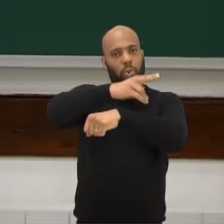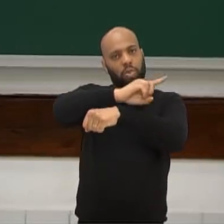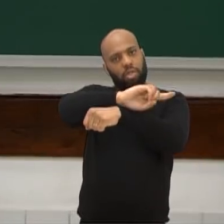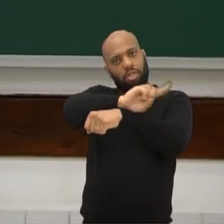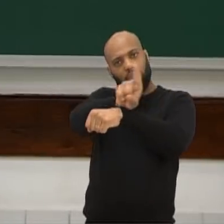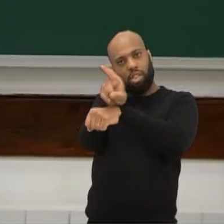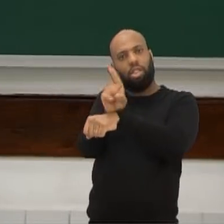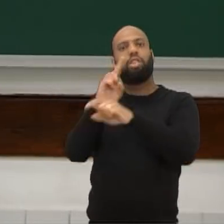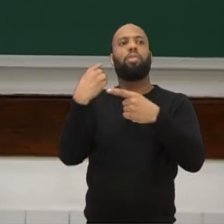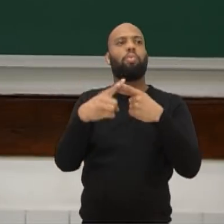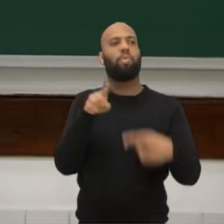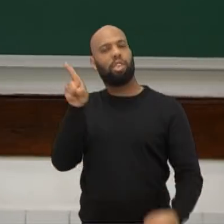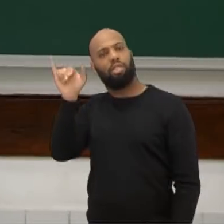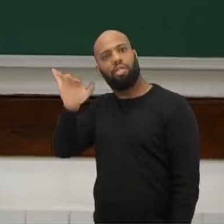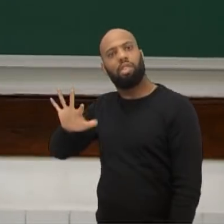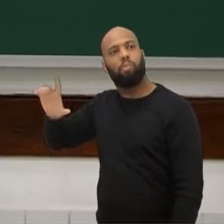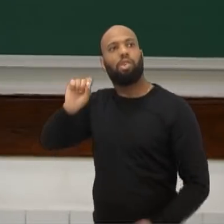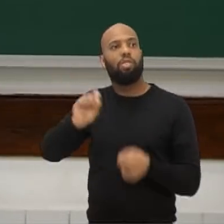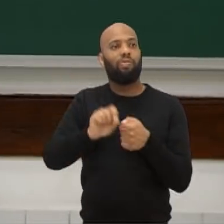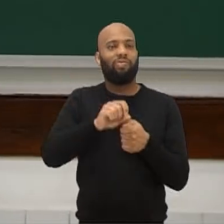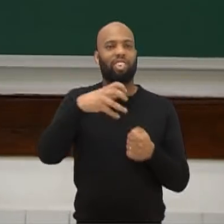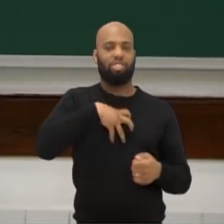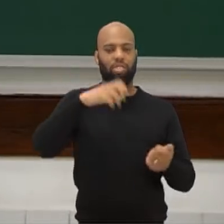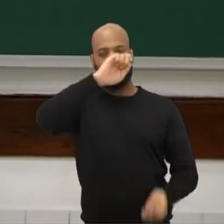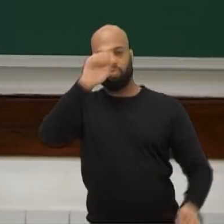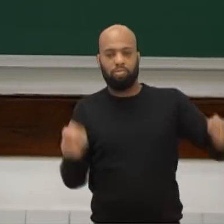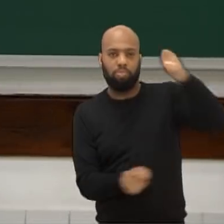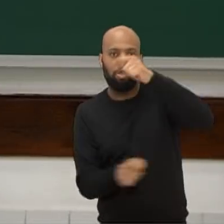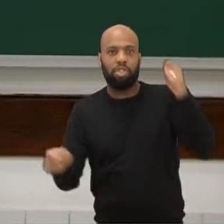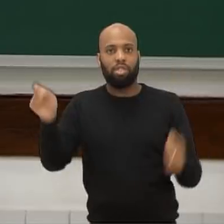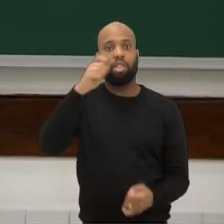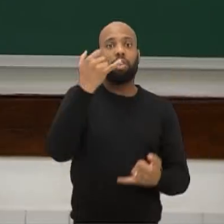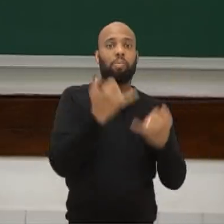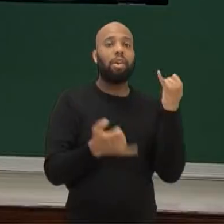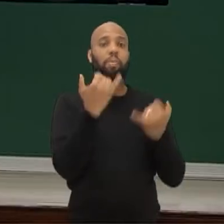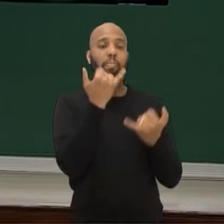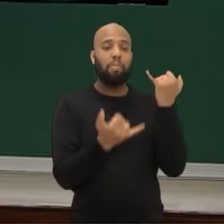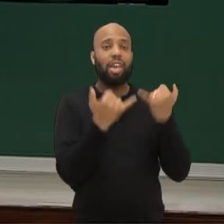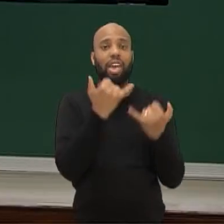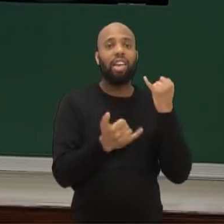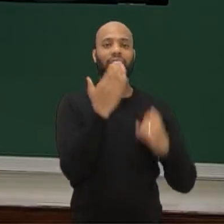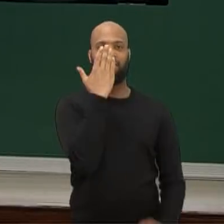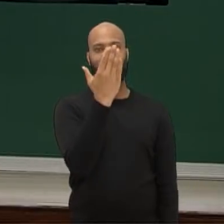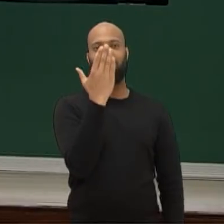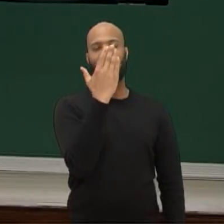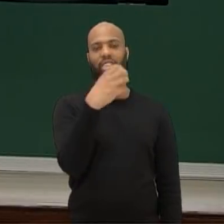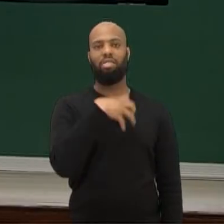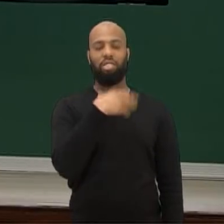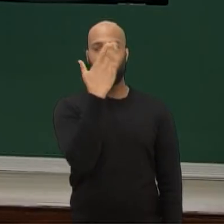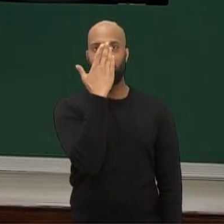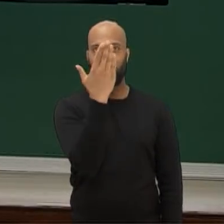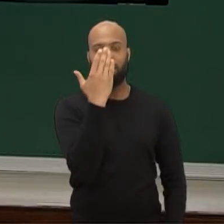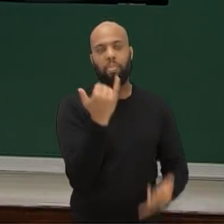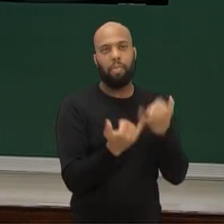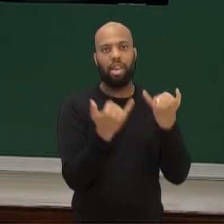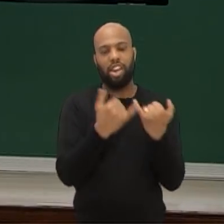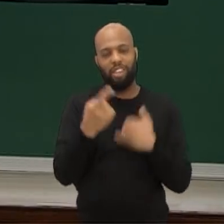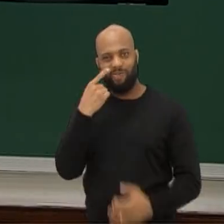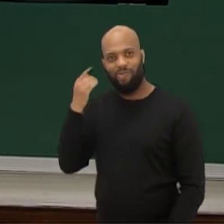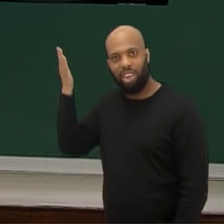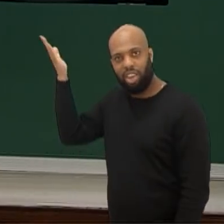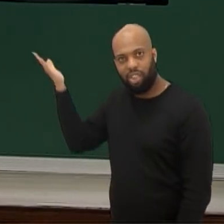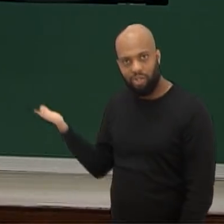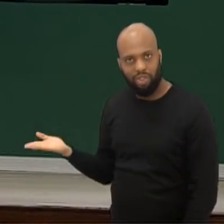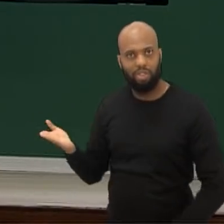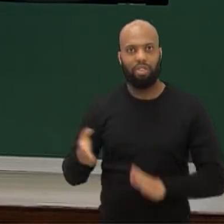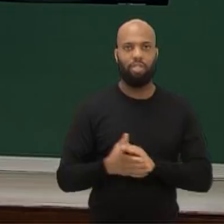foi rotacionada, mas ela dá a impressão que a imagem ela está sendo